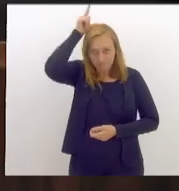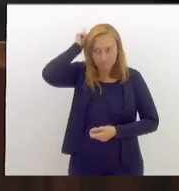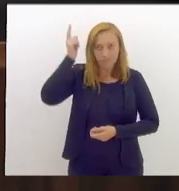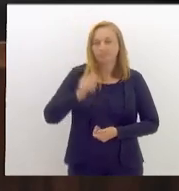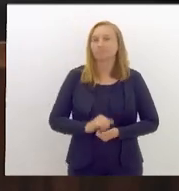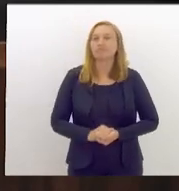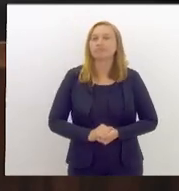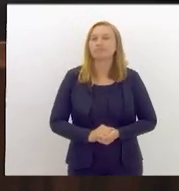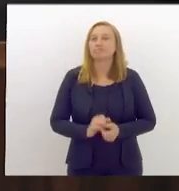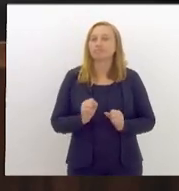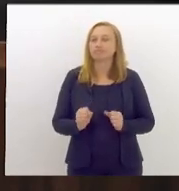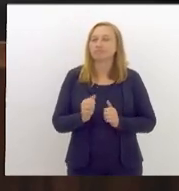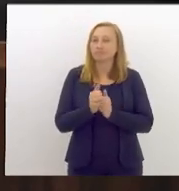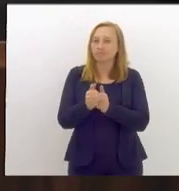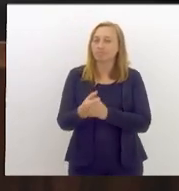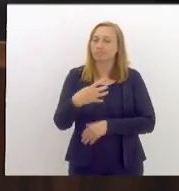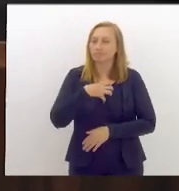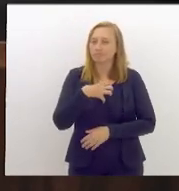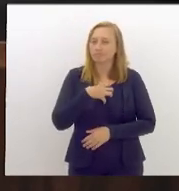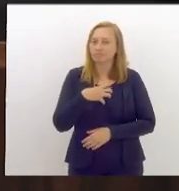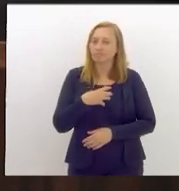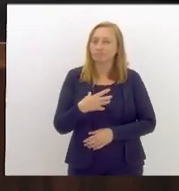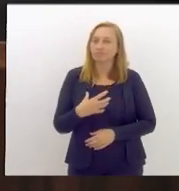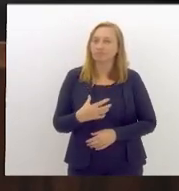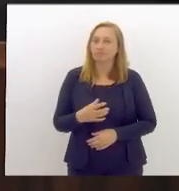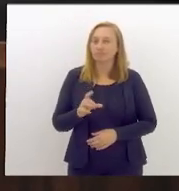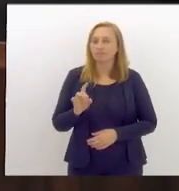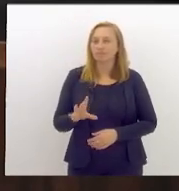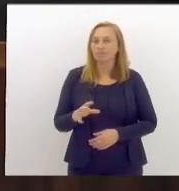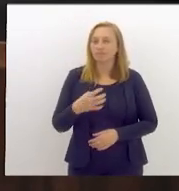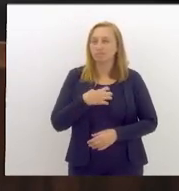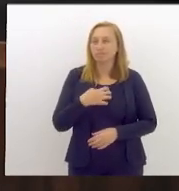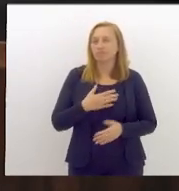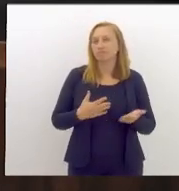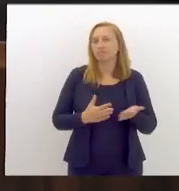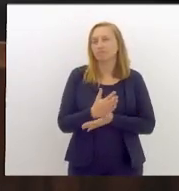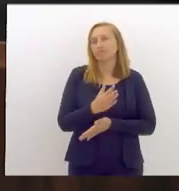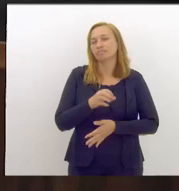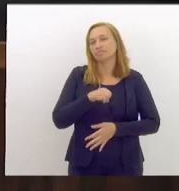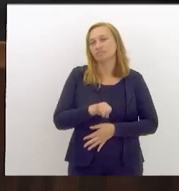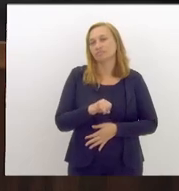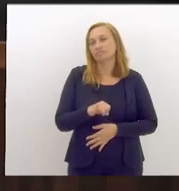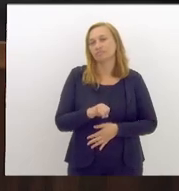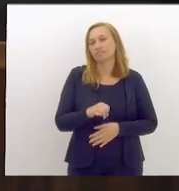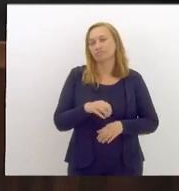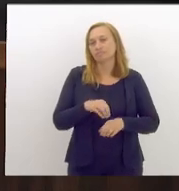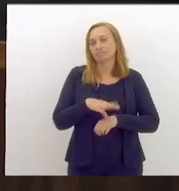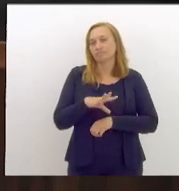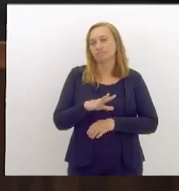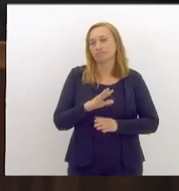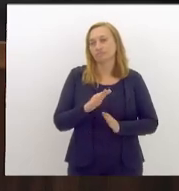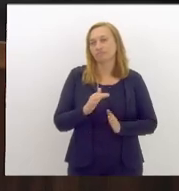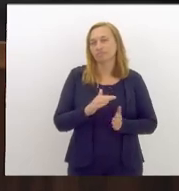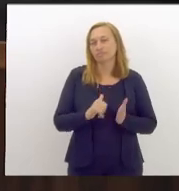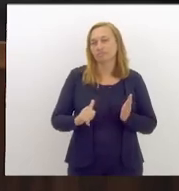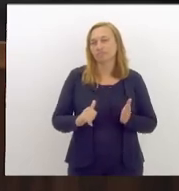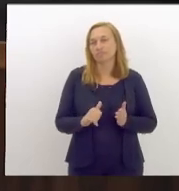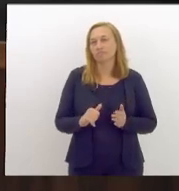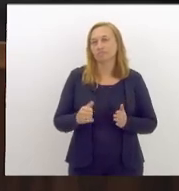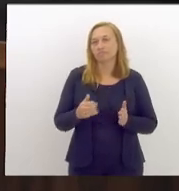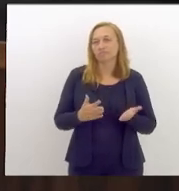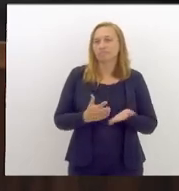se pode ir no mesmo sentido que só tem sentido a provar essa matéria se foi psilita eles lá que foi aprovada no